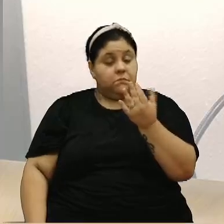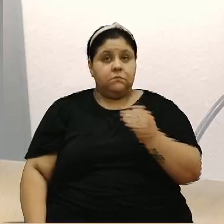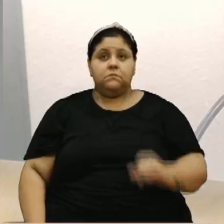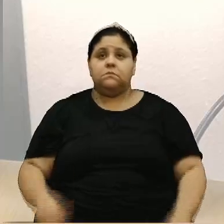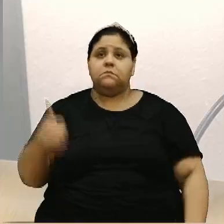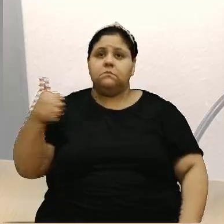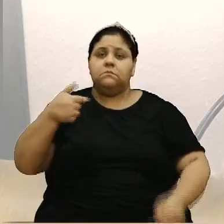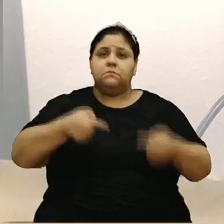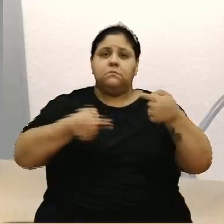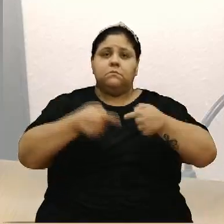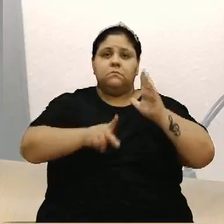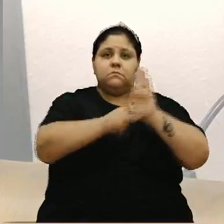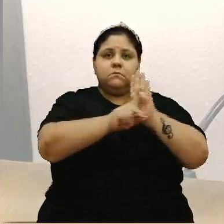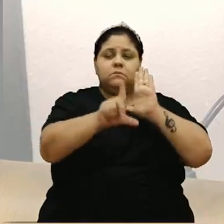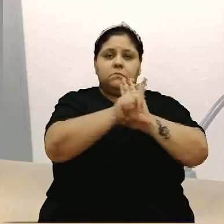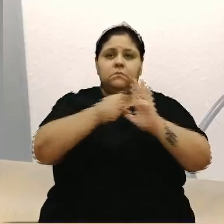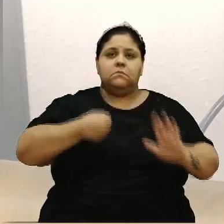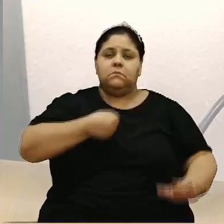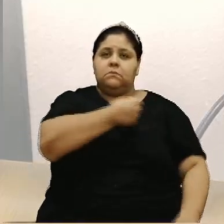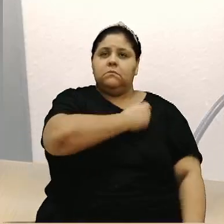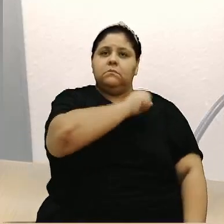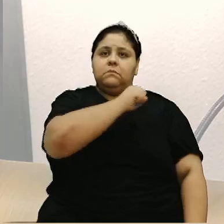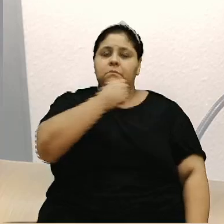Em primeira discussão, projeto de lei número